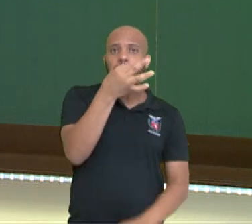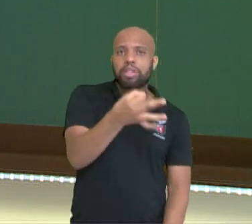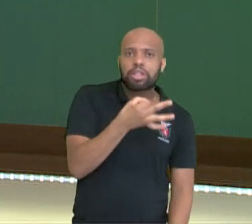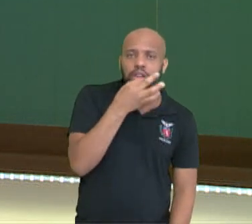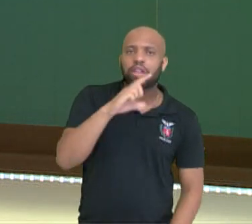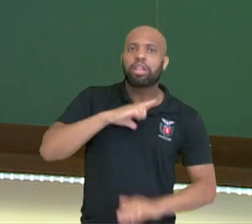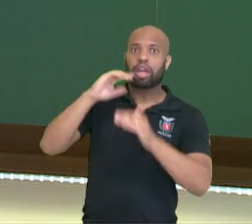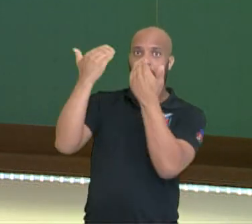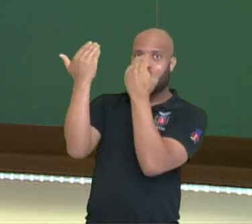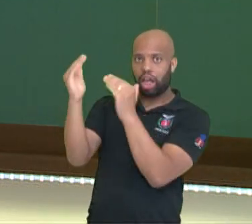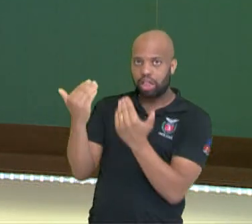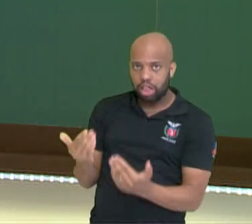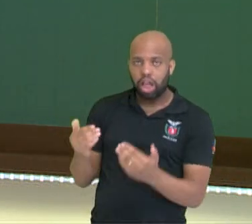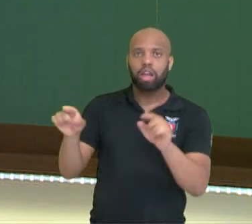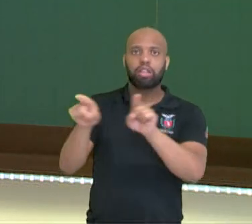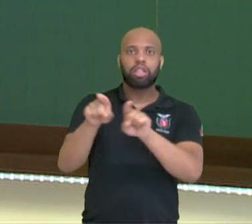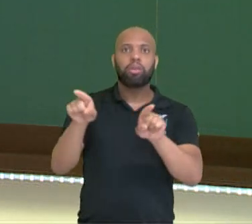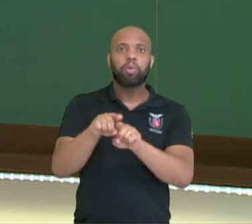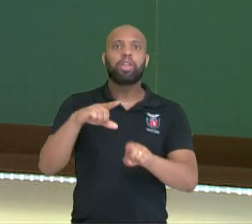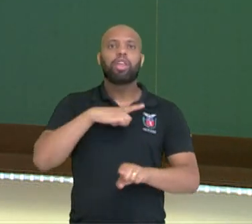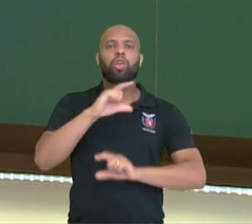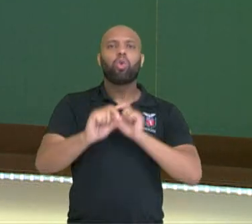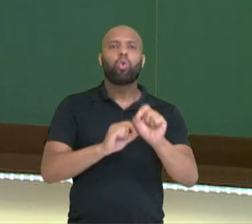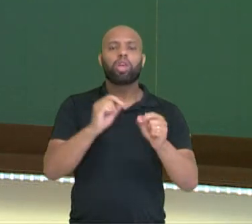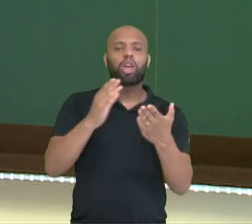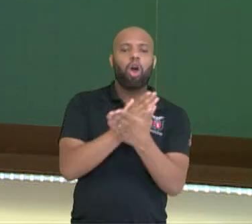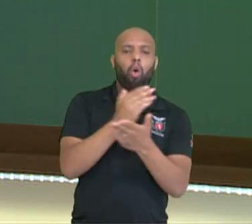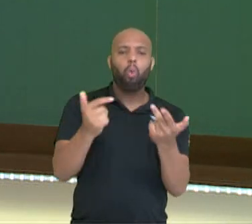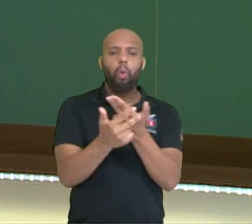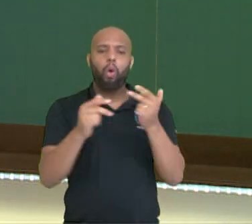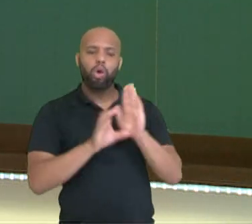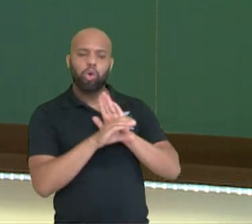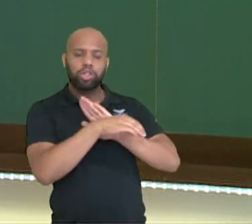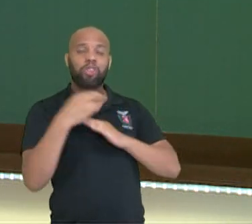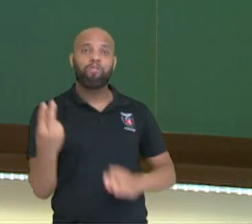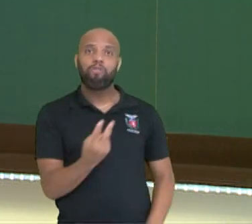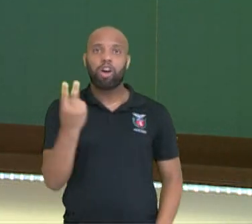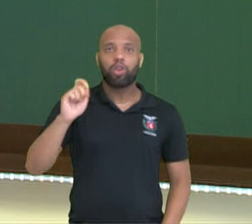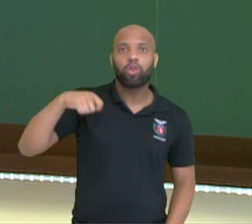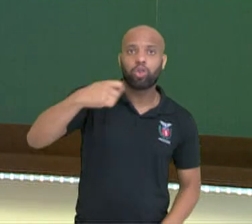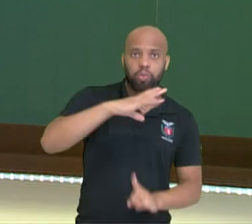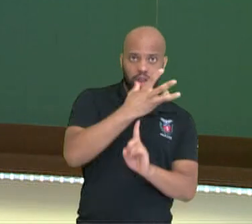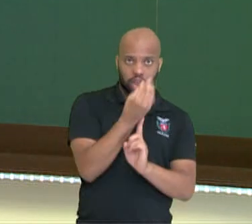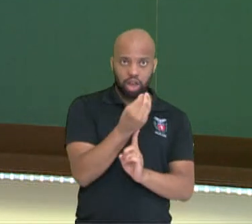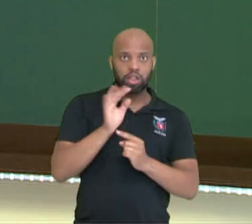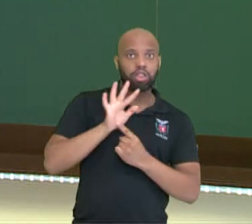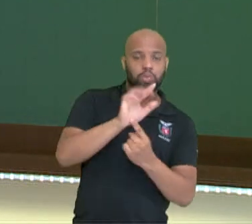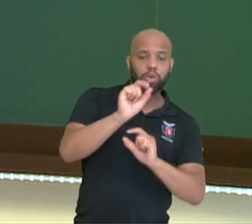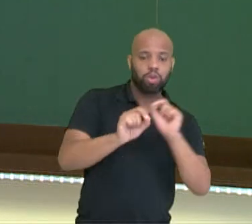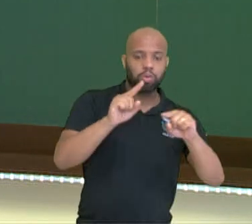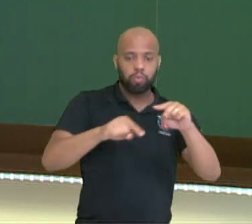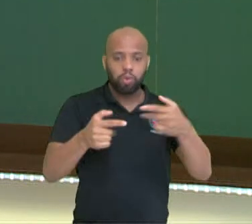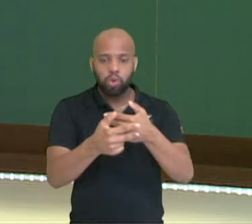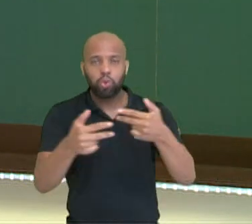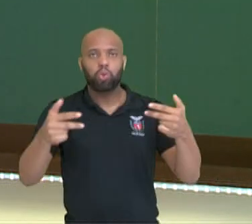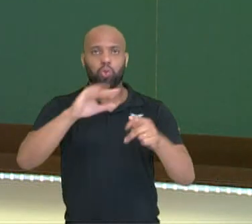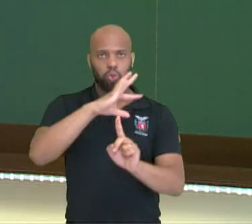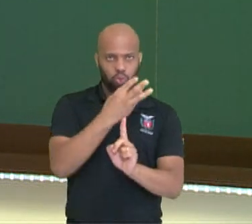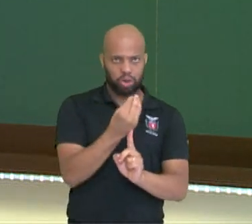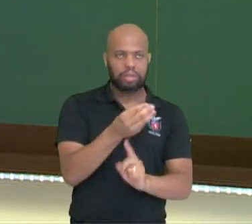e juízos de valor emitidos sobre as obras de arte que reconhecem e definem produtos artísticos como